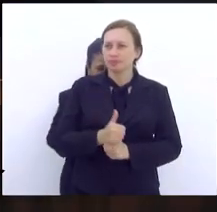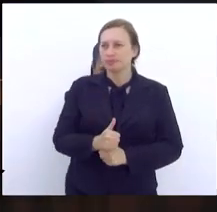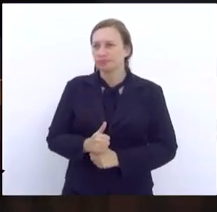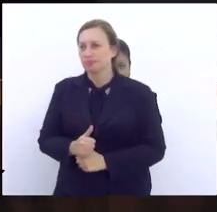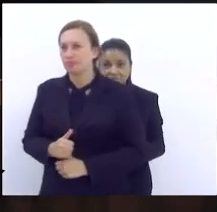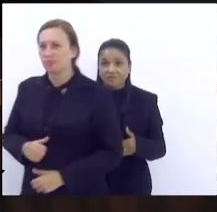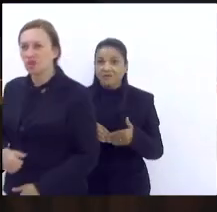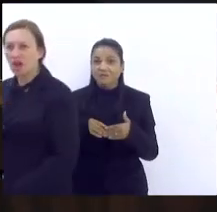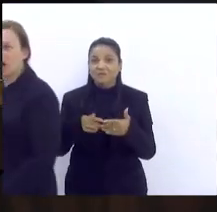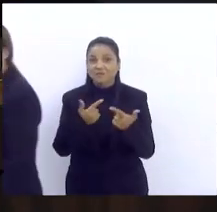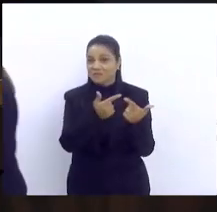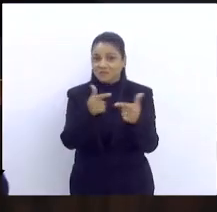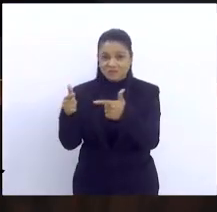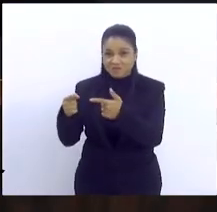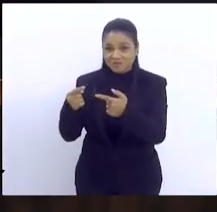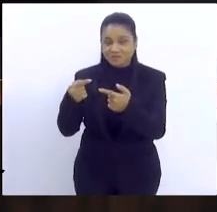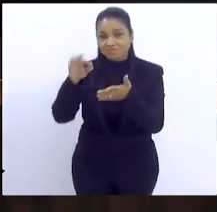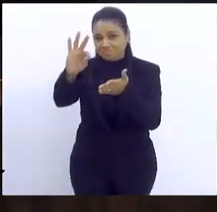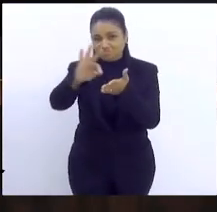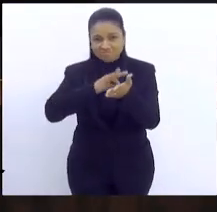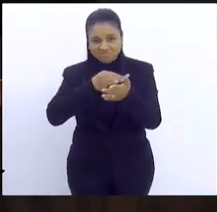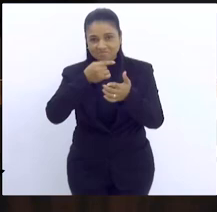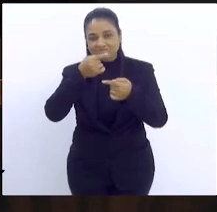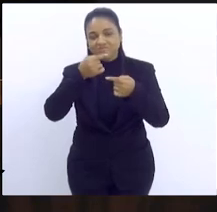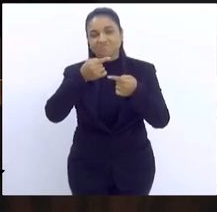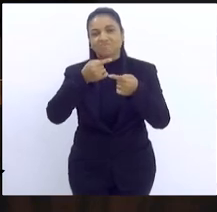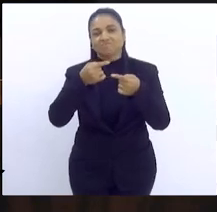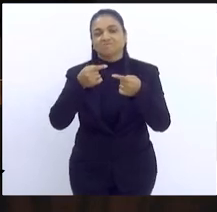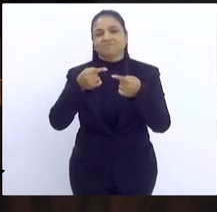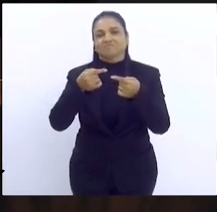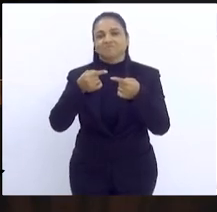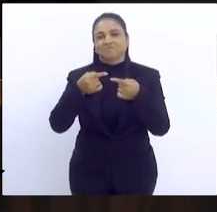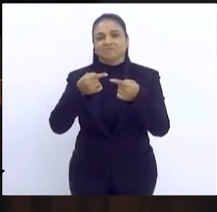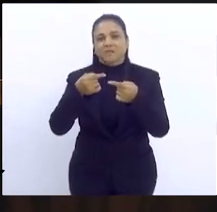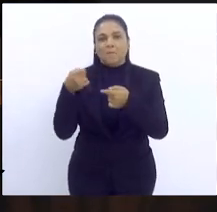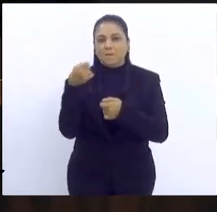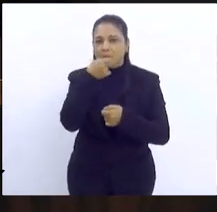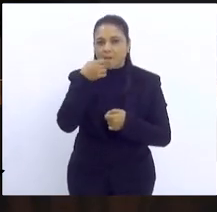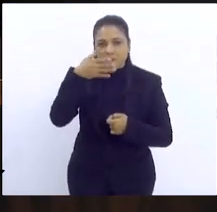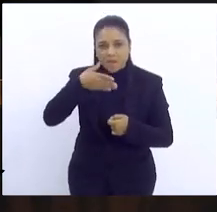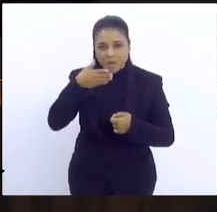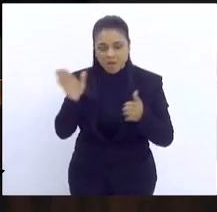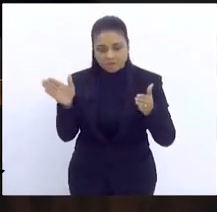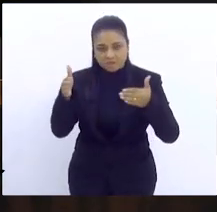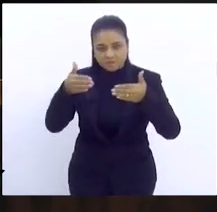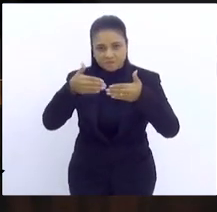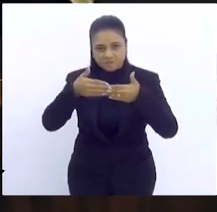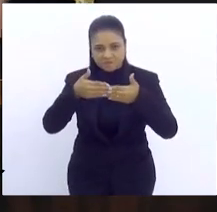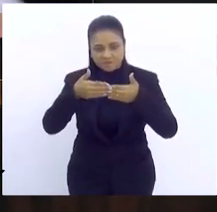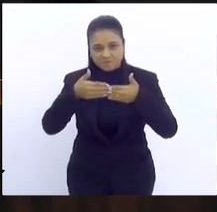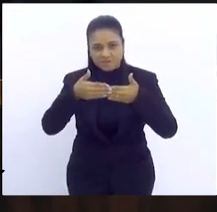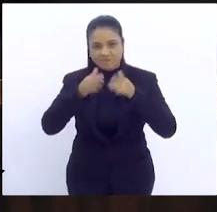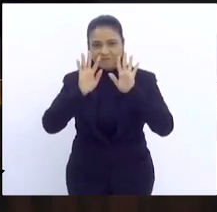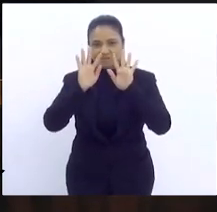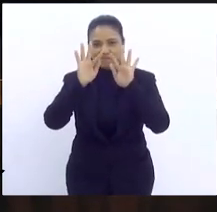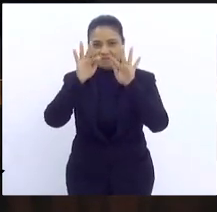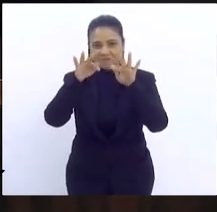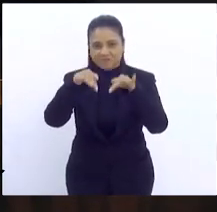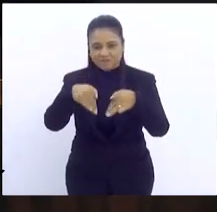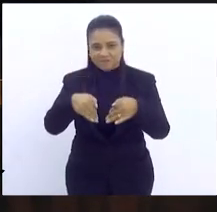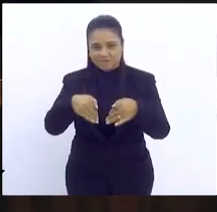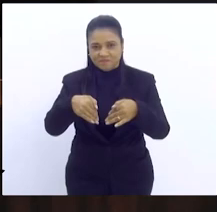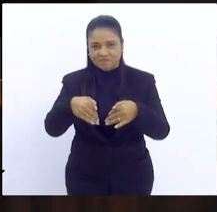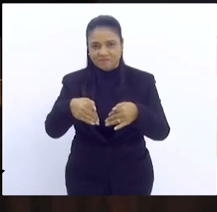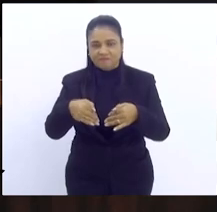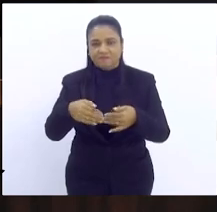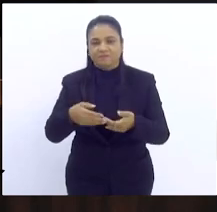não havendo mais hora do escrito a presidência encerra o expediente final está